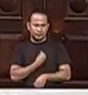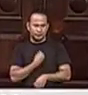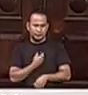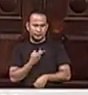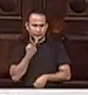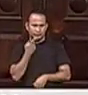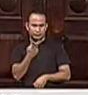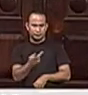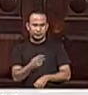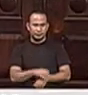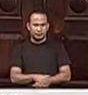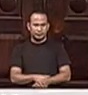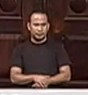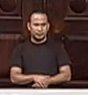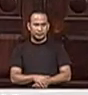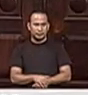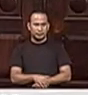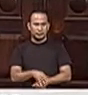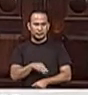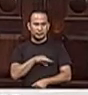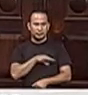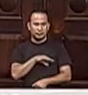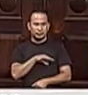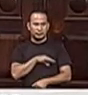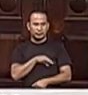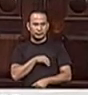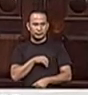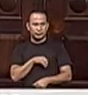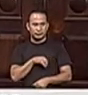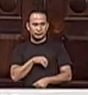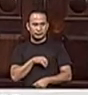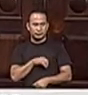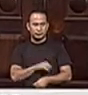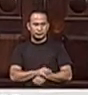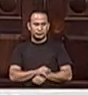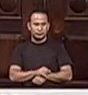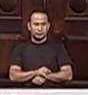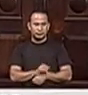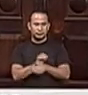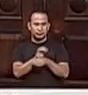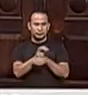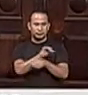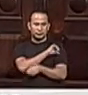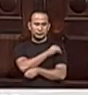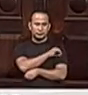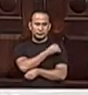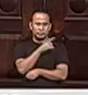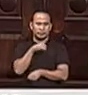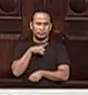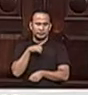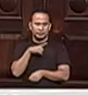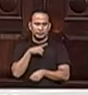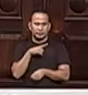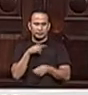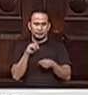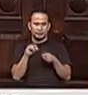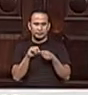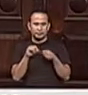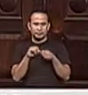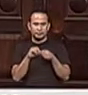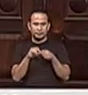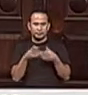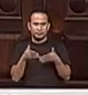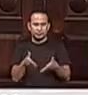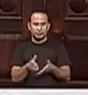do policiamento ostensivo no estado do Rio de Janeiro, houve a criação daquelas